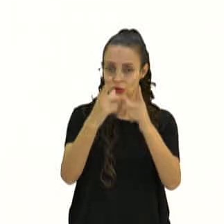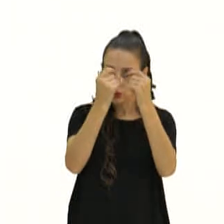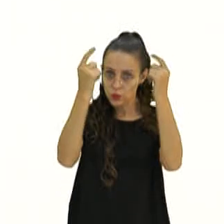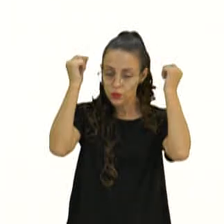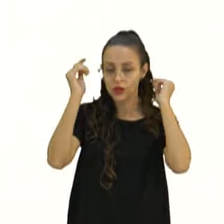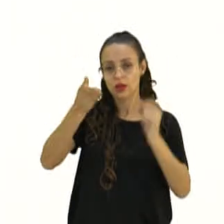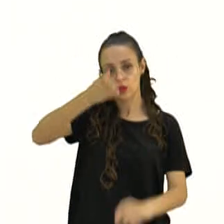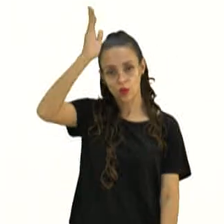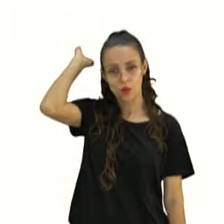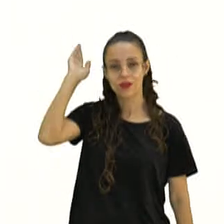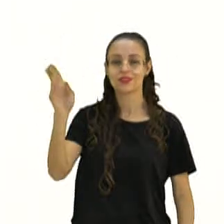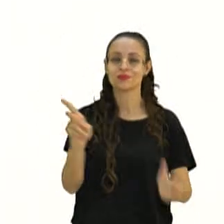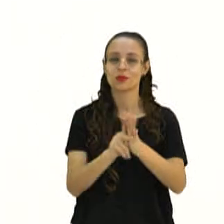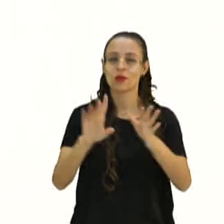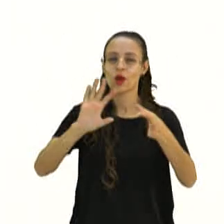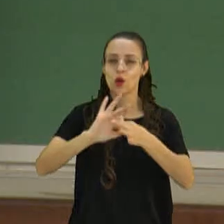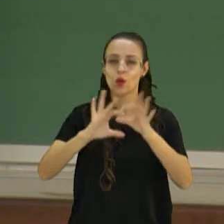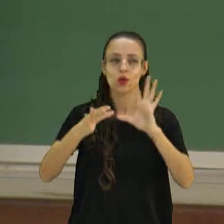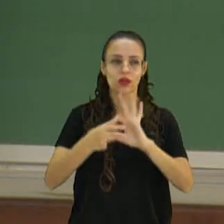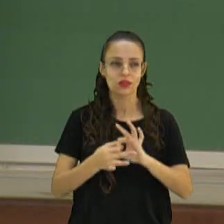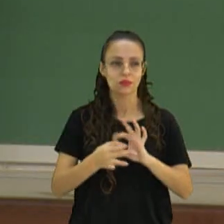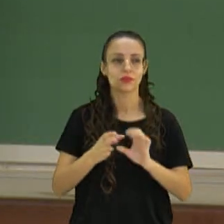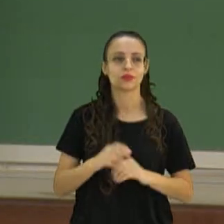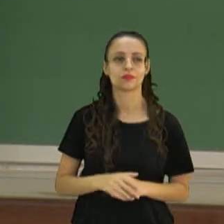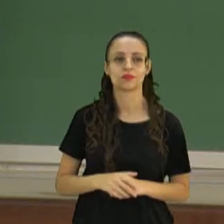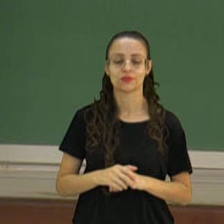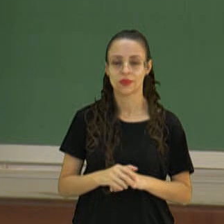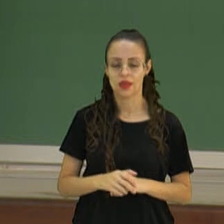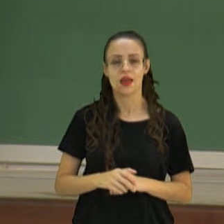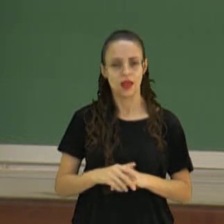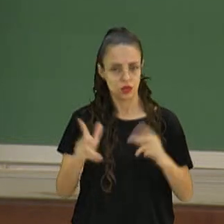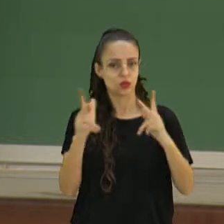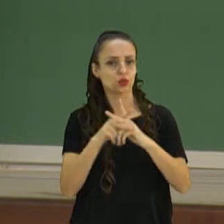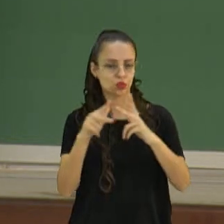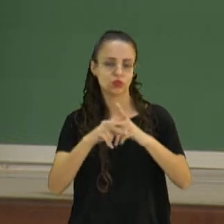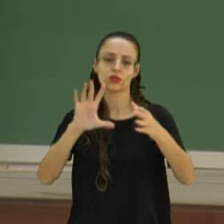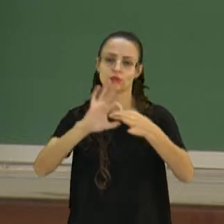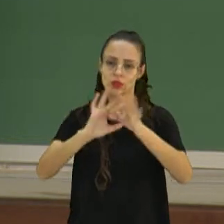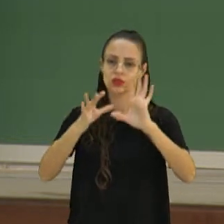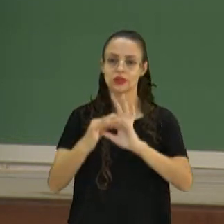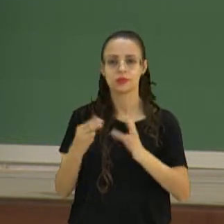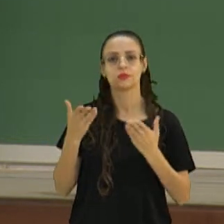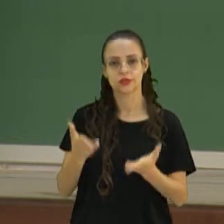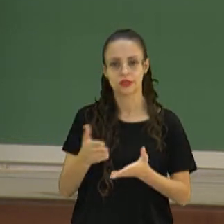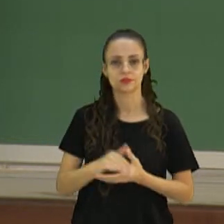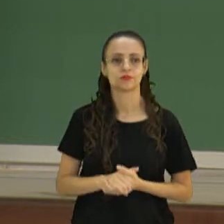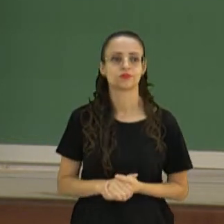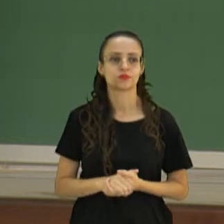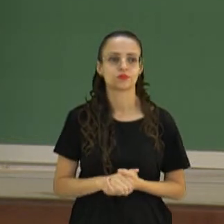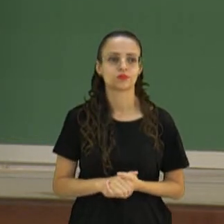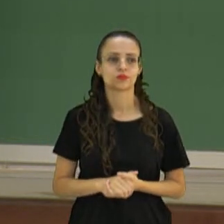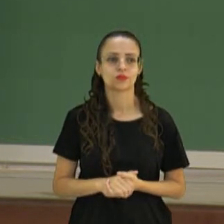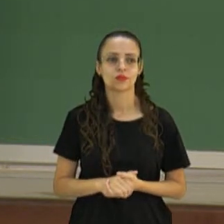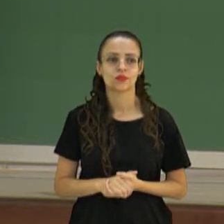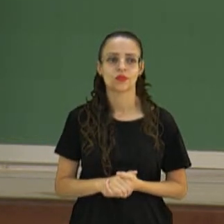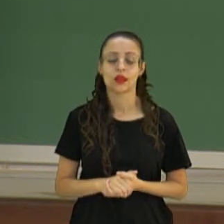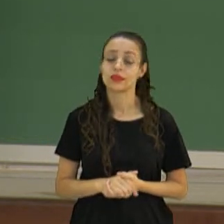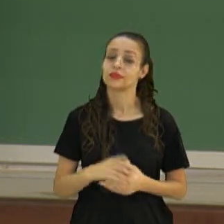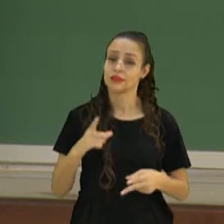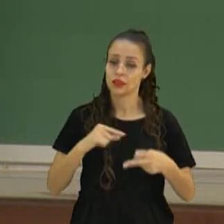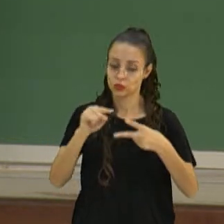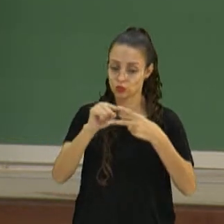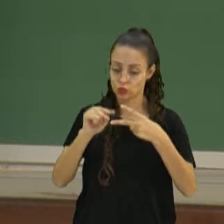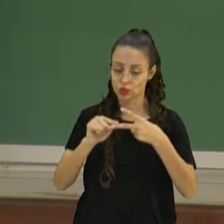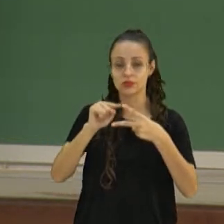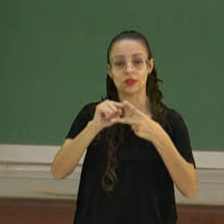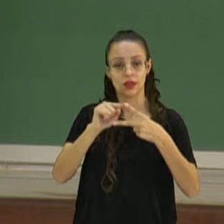modalidades presentes das Olimpíadas, né? Então o wrestling, a luta olímpica, está presente nas Olimpíadas e a sua manifestação é estilo livre e estilo